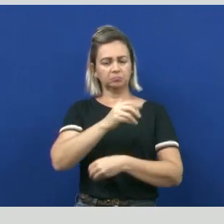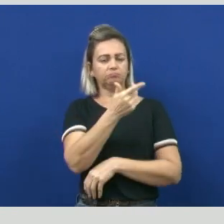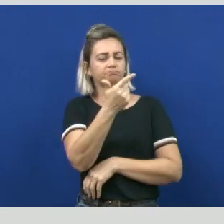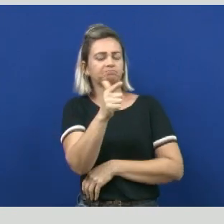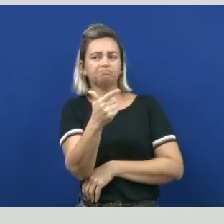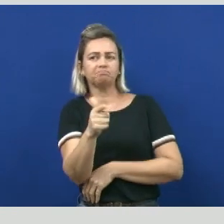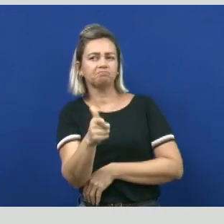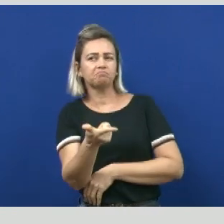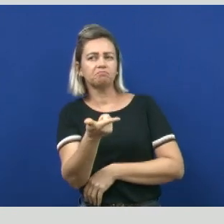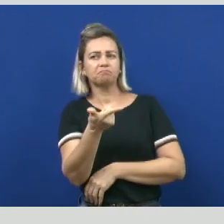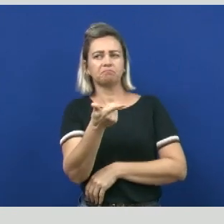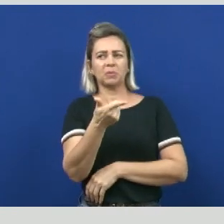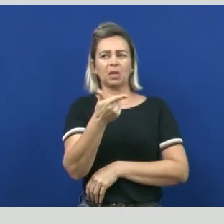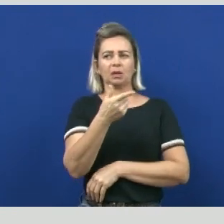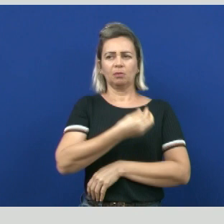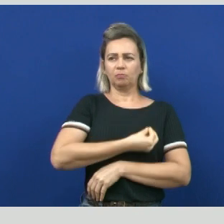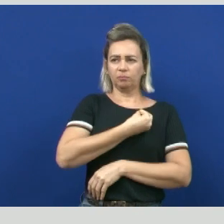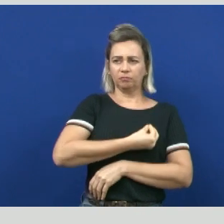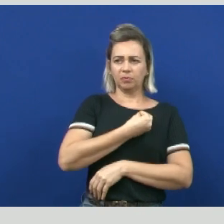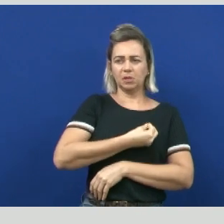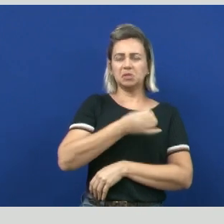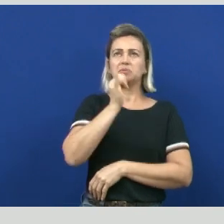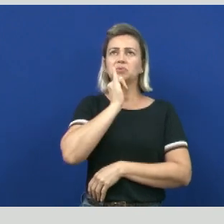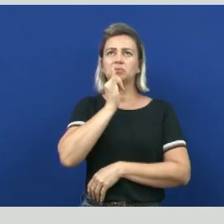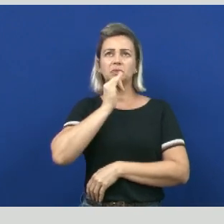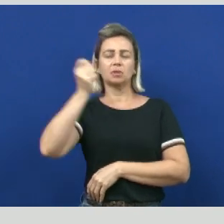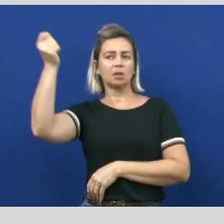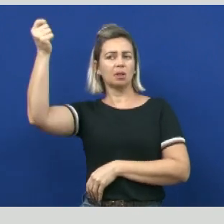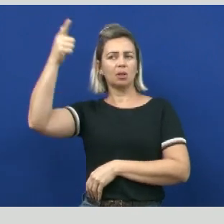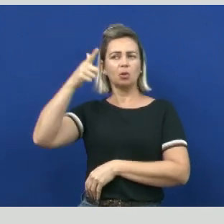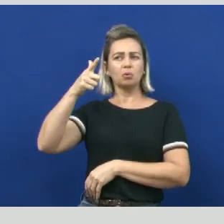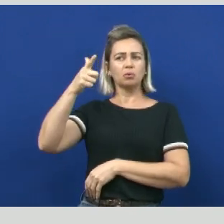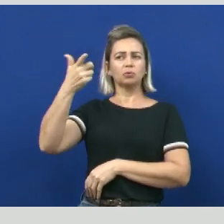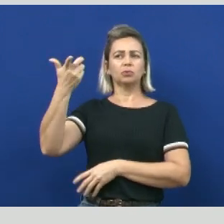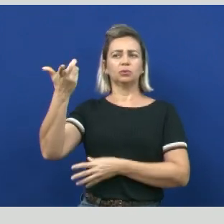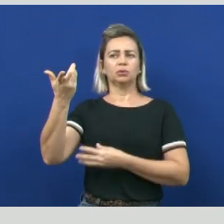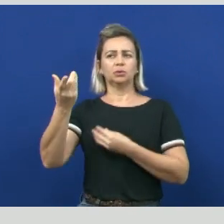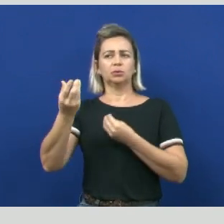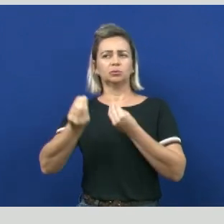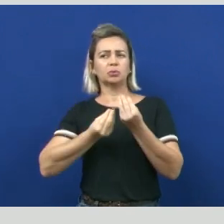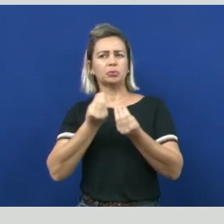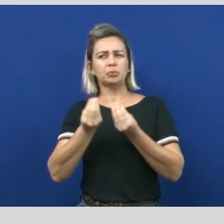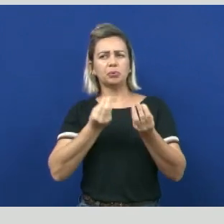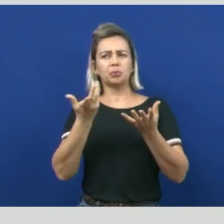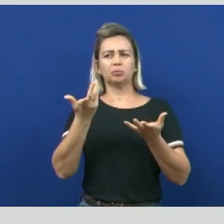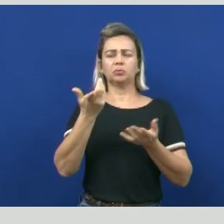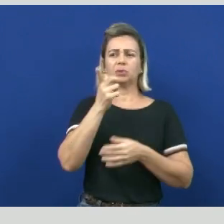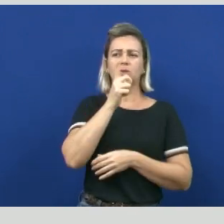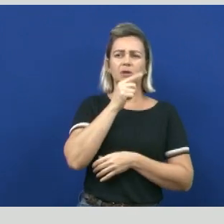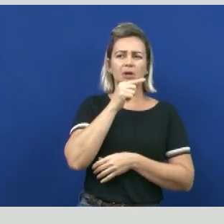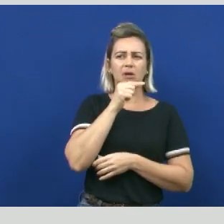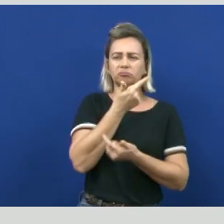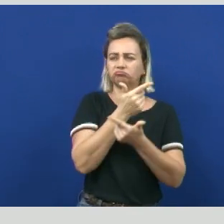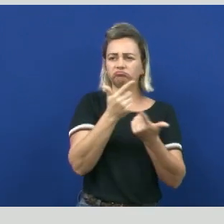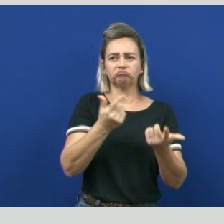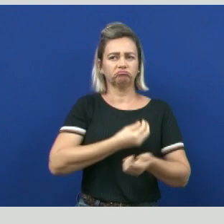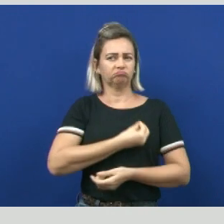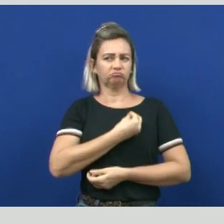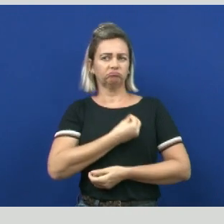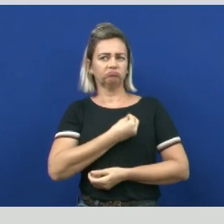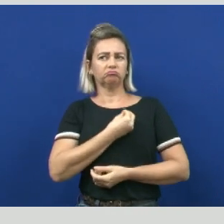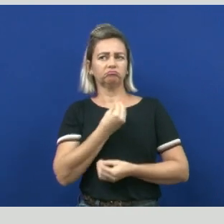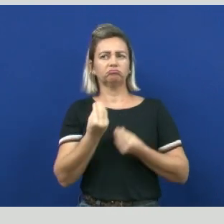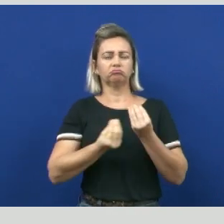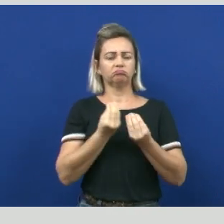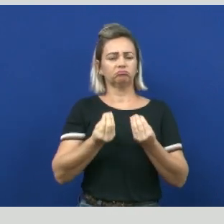caso luz, água, temperatura, enfim, todos esses fatores que não têm vida, nós chamamos essa reunião